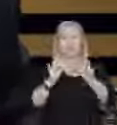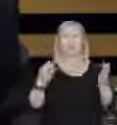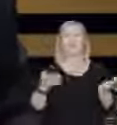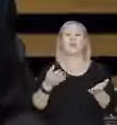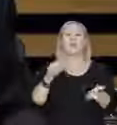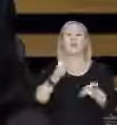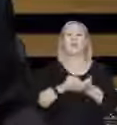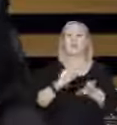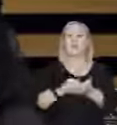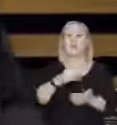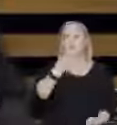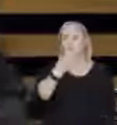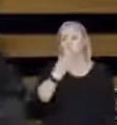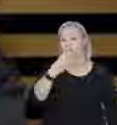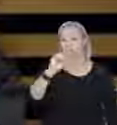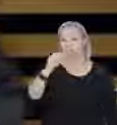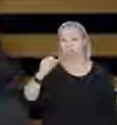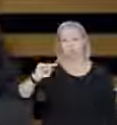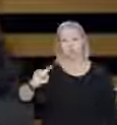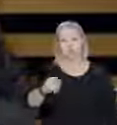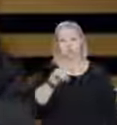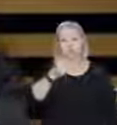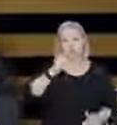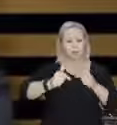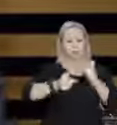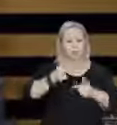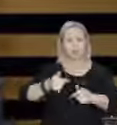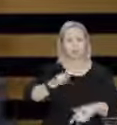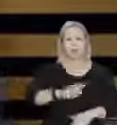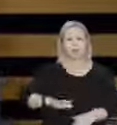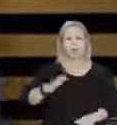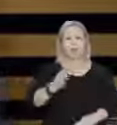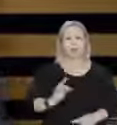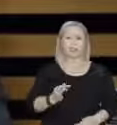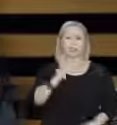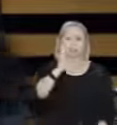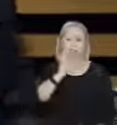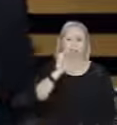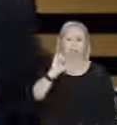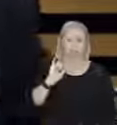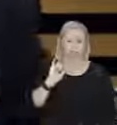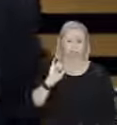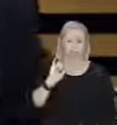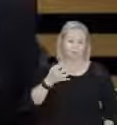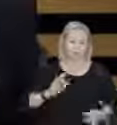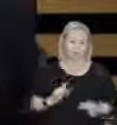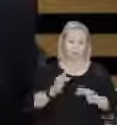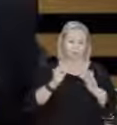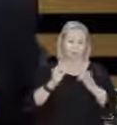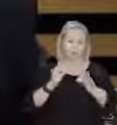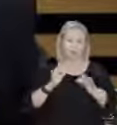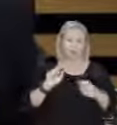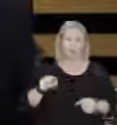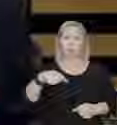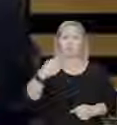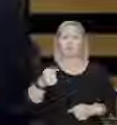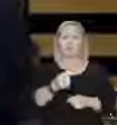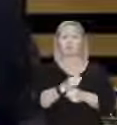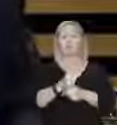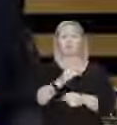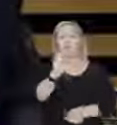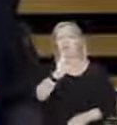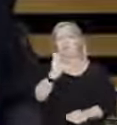mil trabalhadores na área de TI. Há uma expectativa de que em 5 anos possam faltar quase, a demanda vai ser de